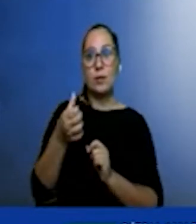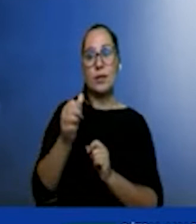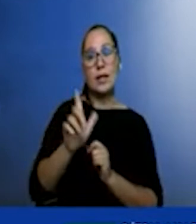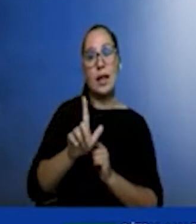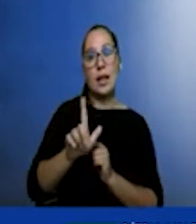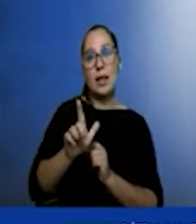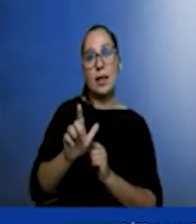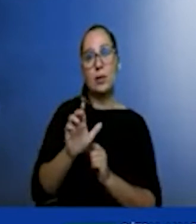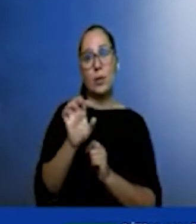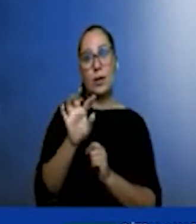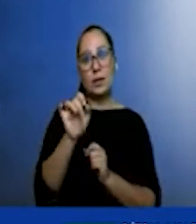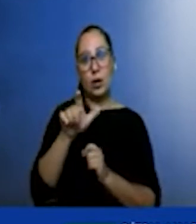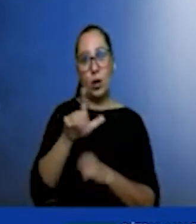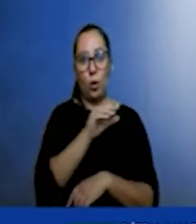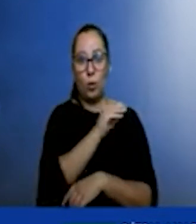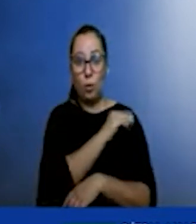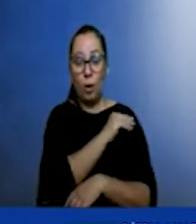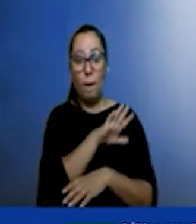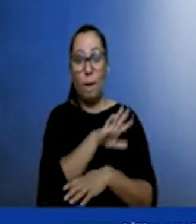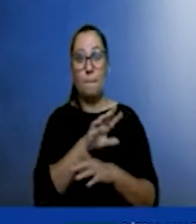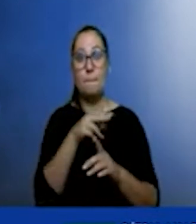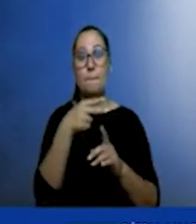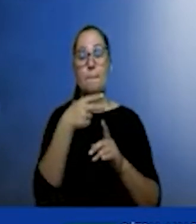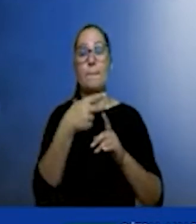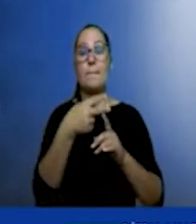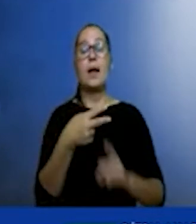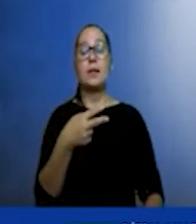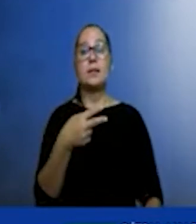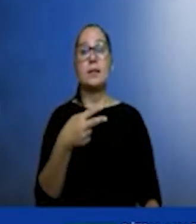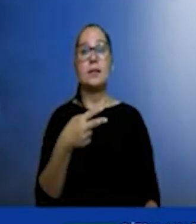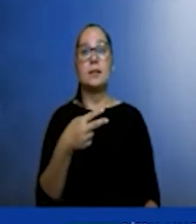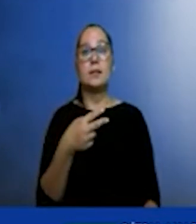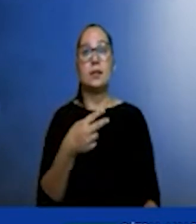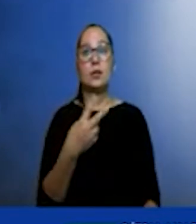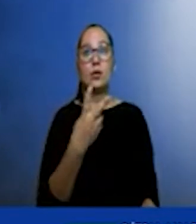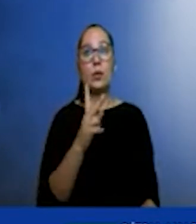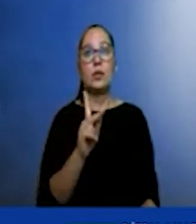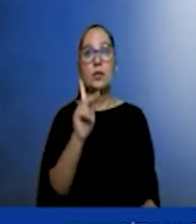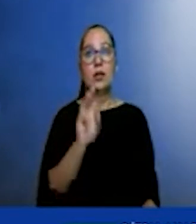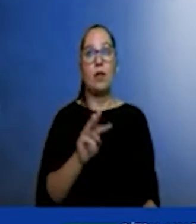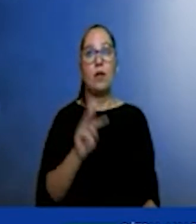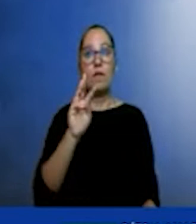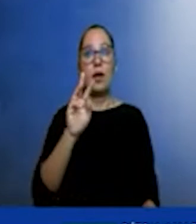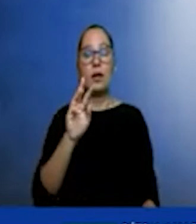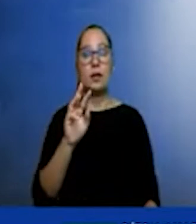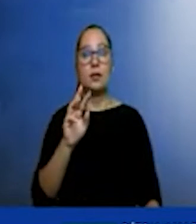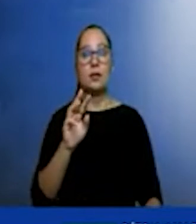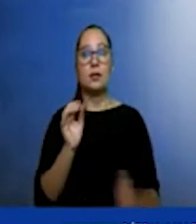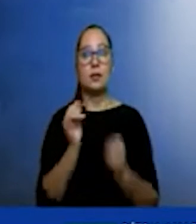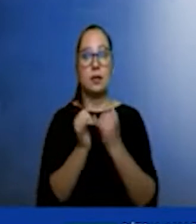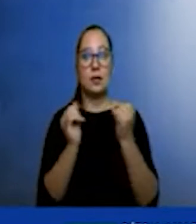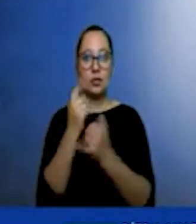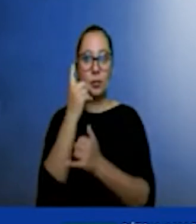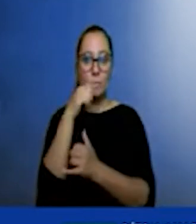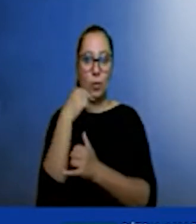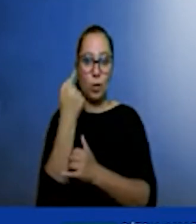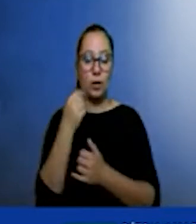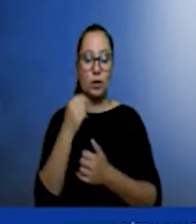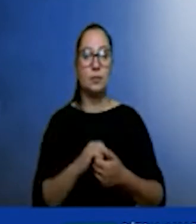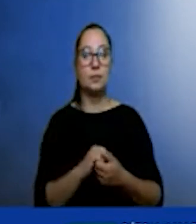etanol, mais 2 kWh, né? 2 kWh, né? O que